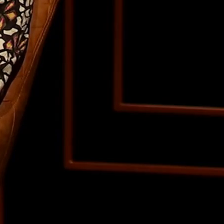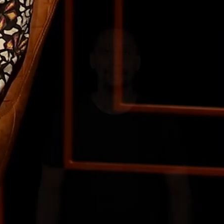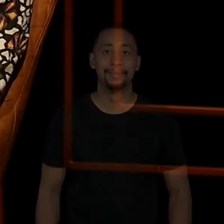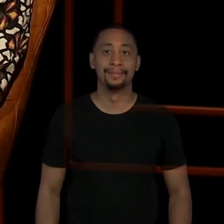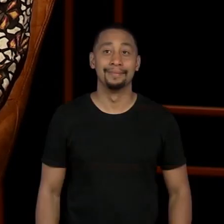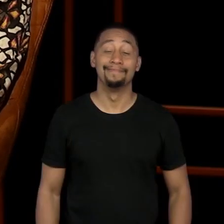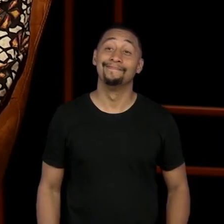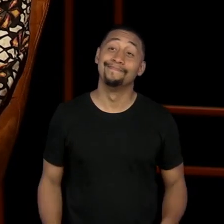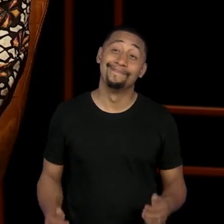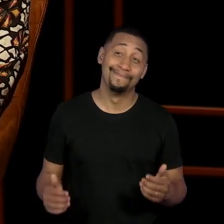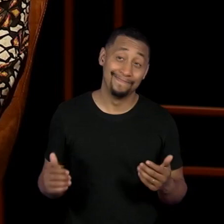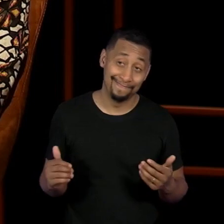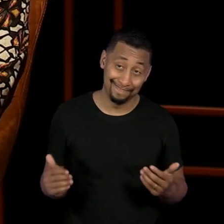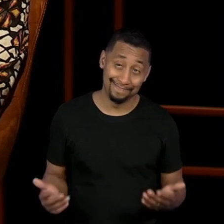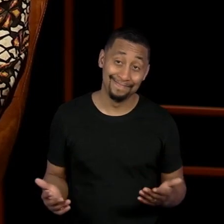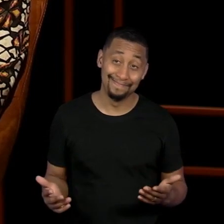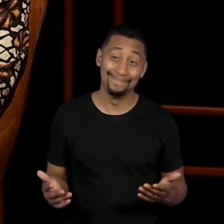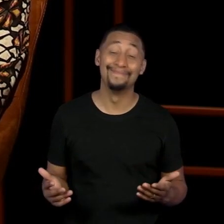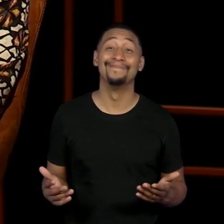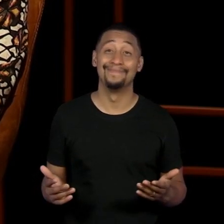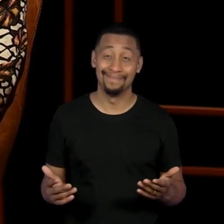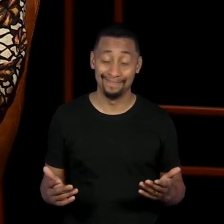Pois é.